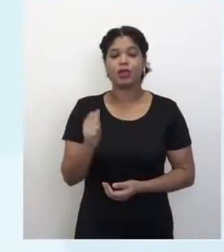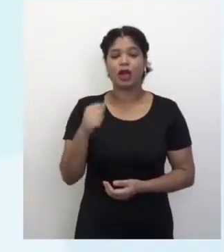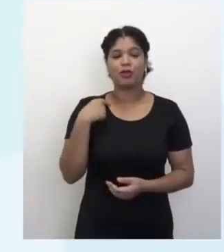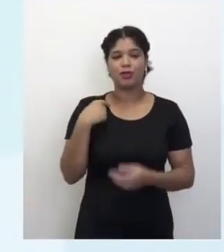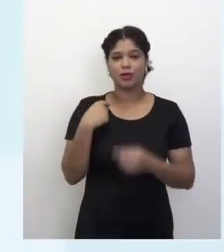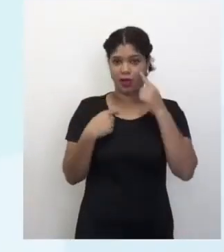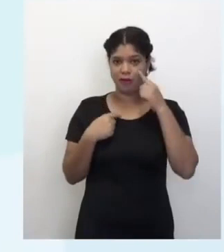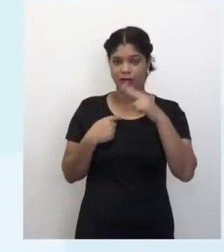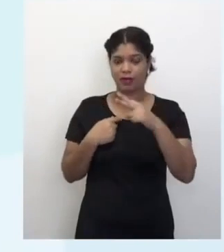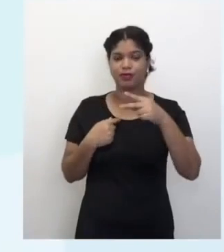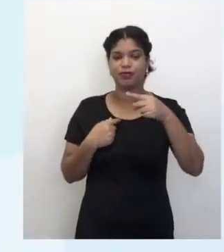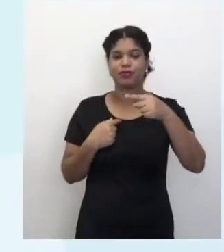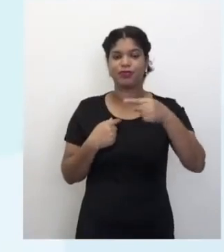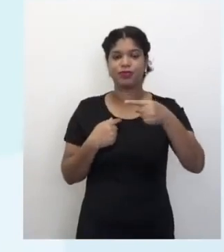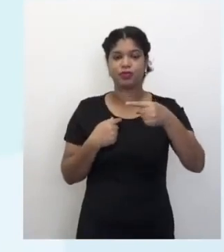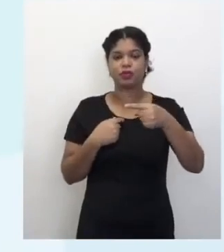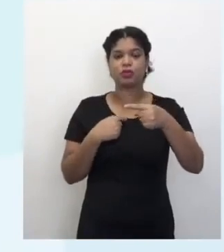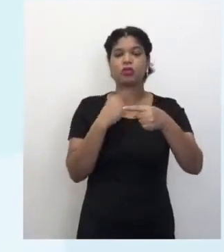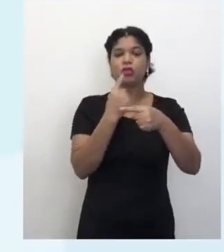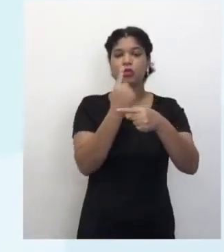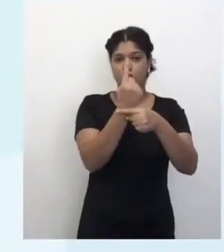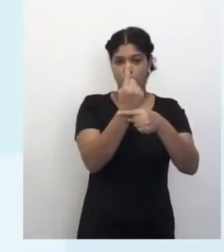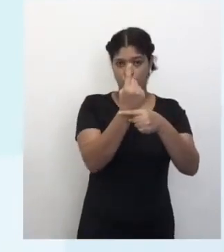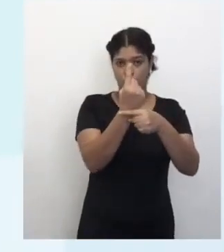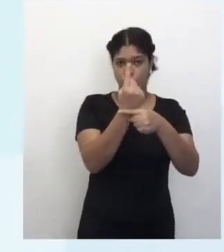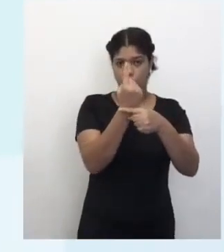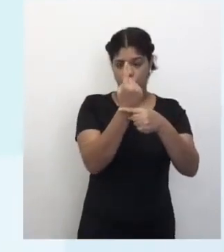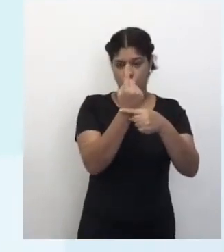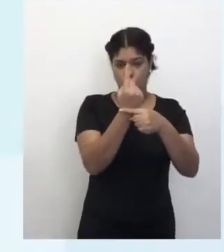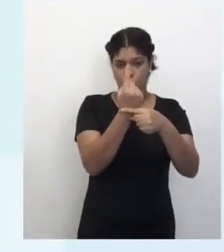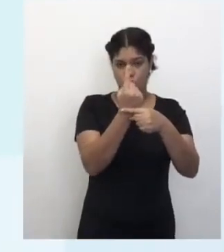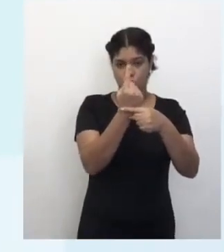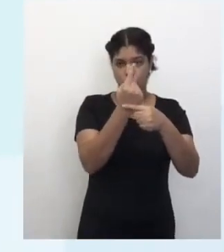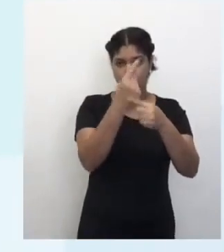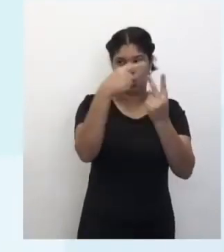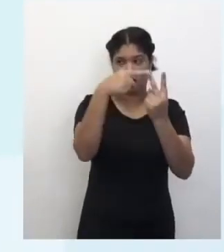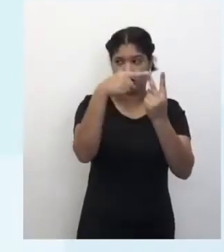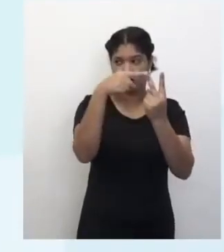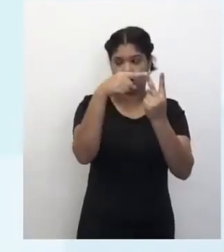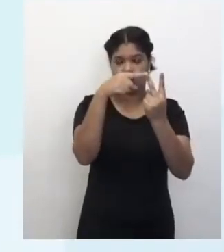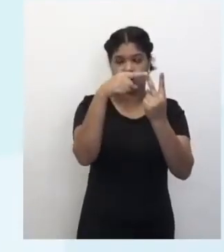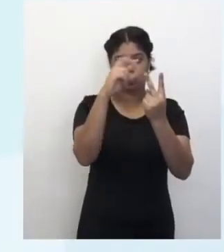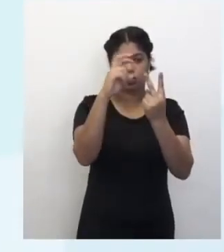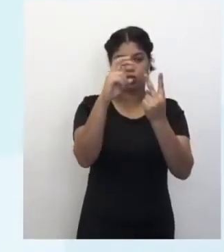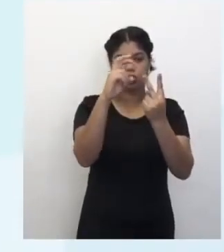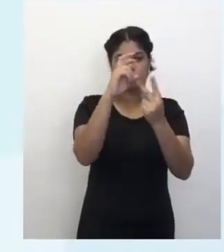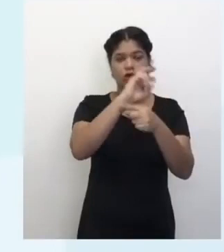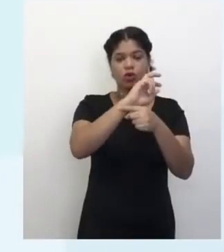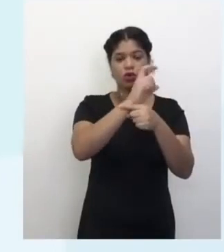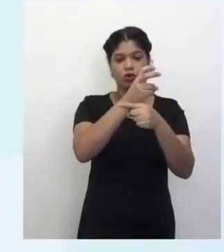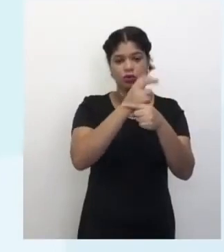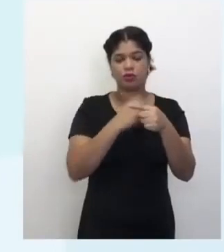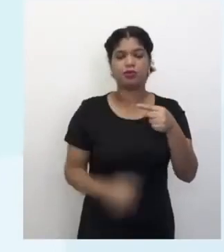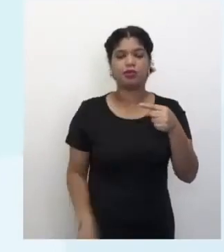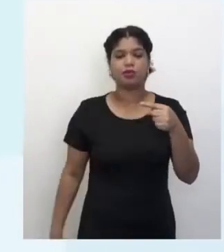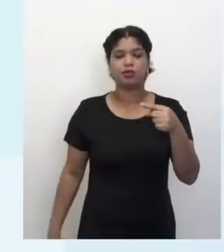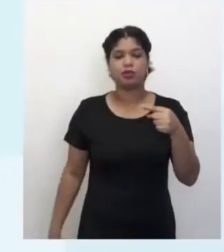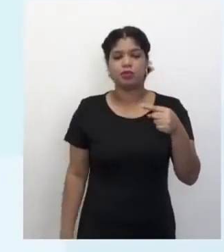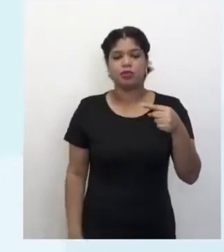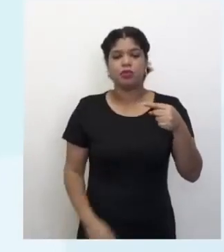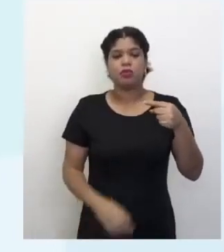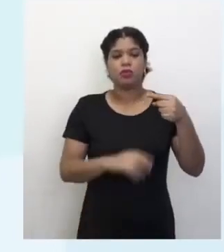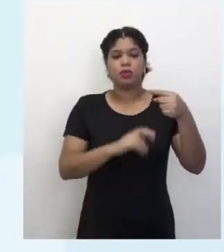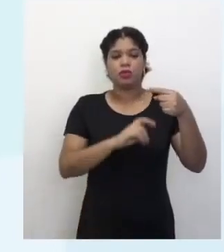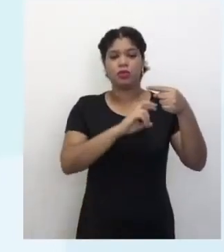aqui, ó. Eu vou reescrever, tá? Eu estou usando uma linha para cada coisa, vocês podem fazer assim no caderno. Então, olha lá, raiz quinta,